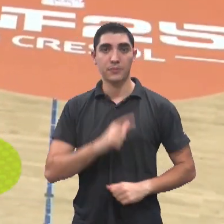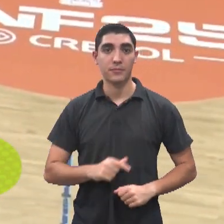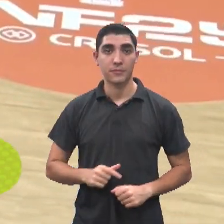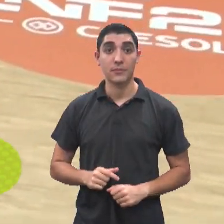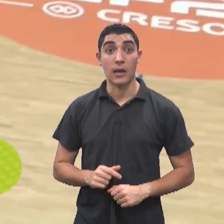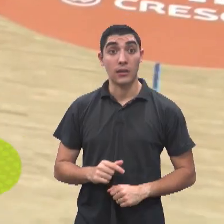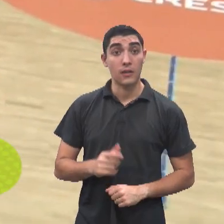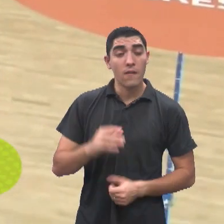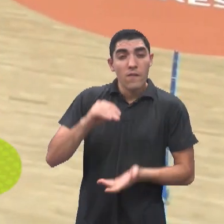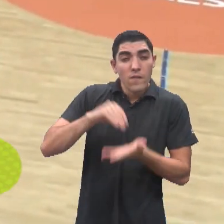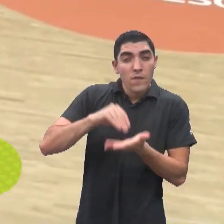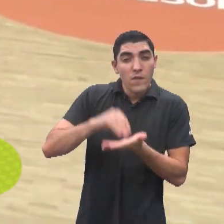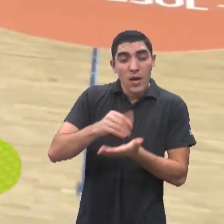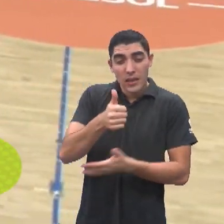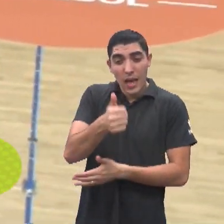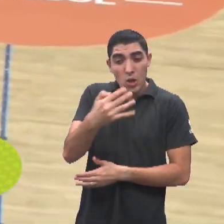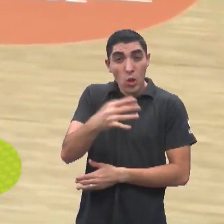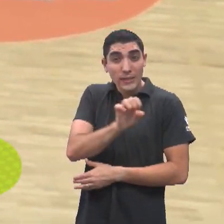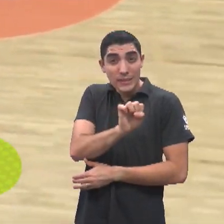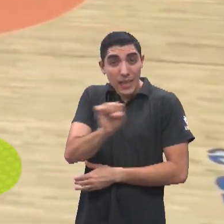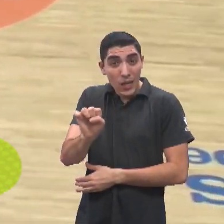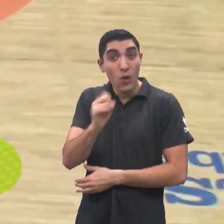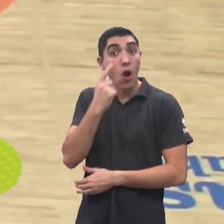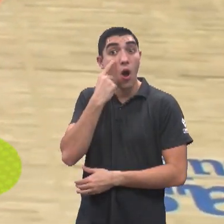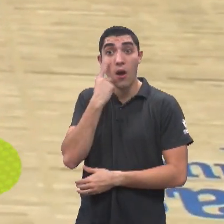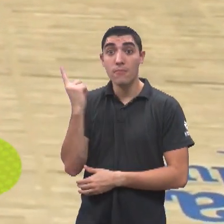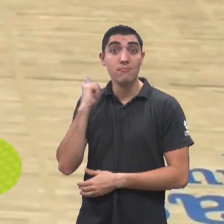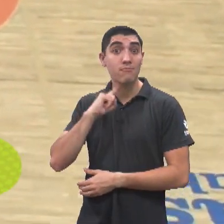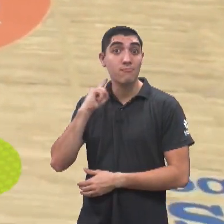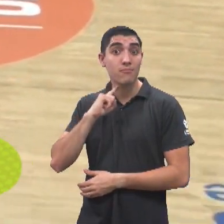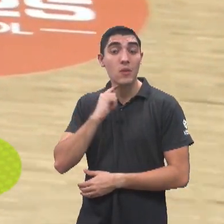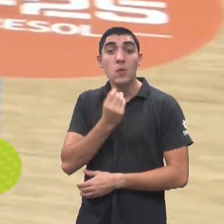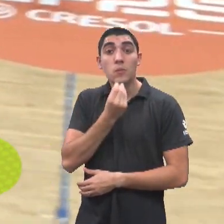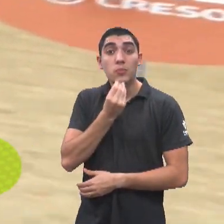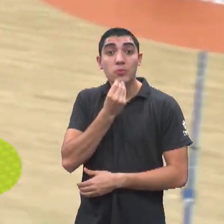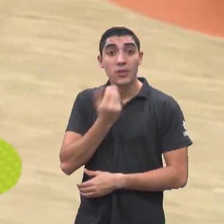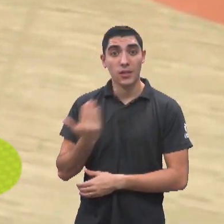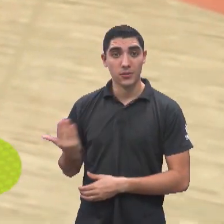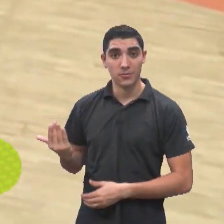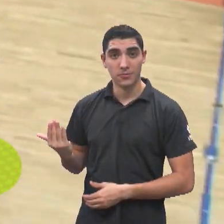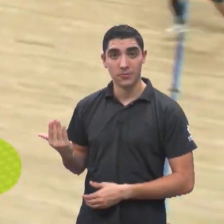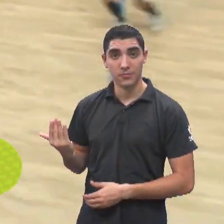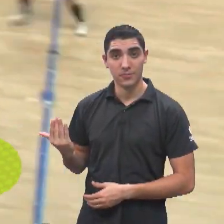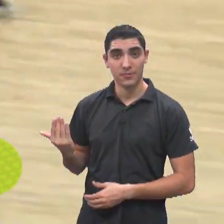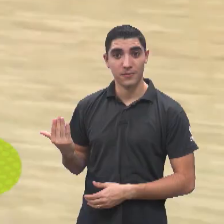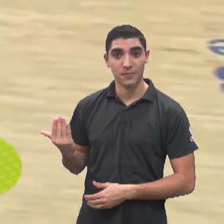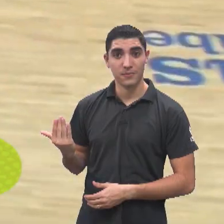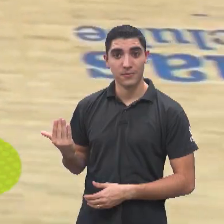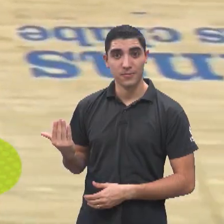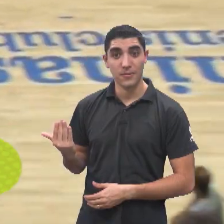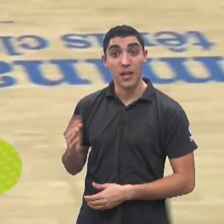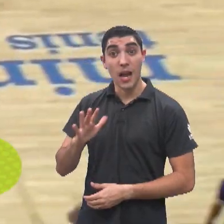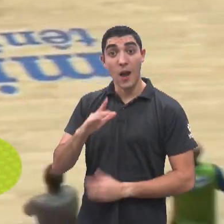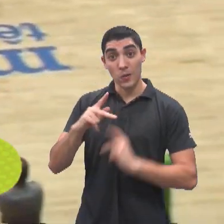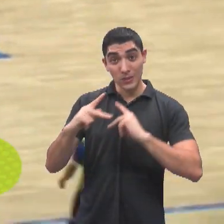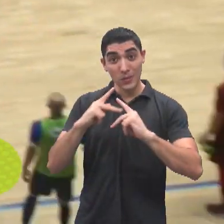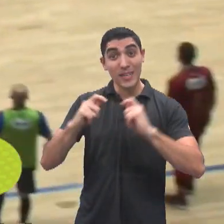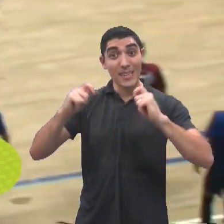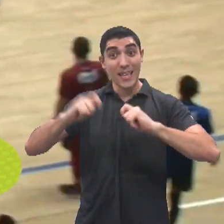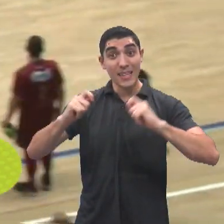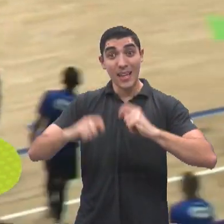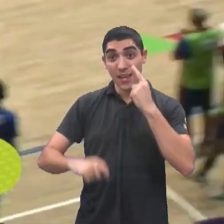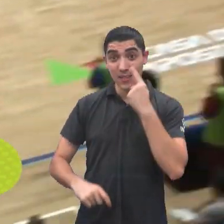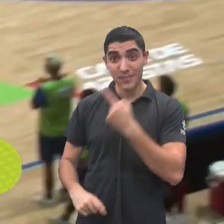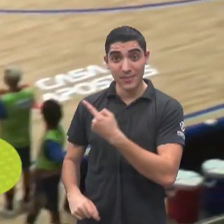Agora, restando 14 segundos, o Minas veio pro ataque com o goleiro Linha, mas acabou perdendo. A bola sobrou com o Gomes, que tocou